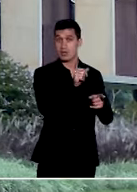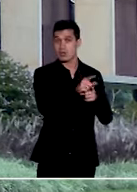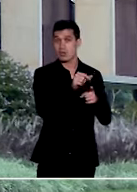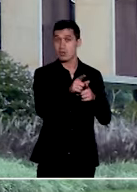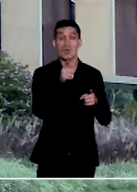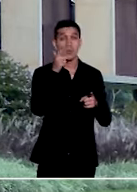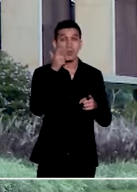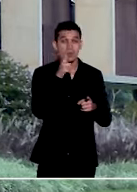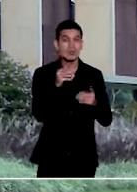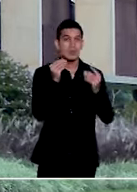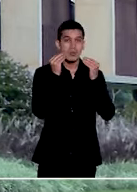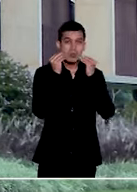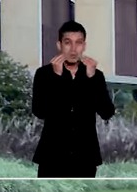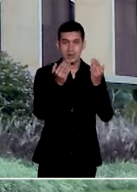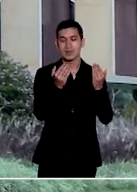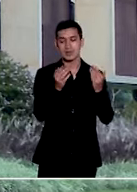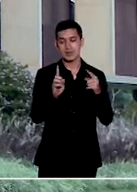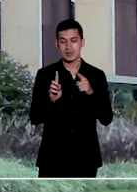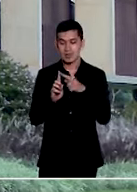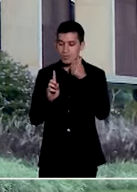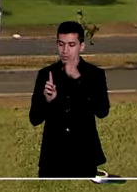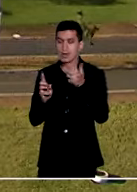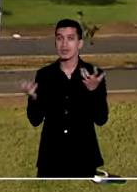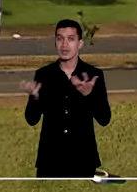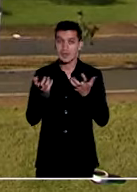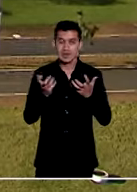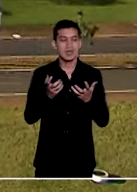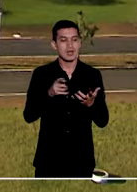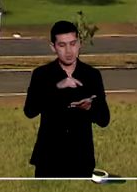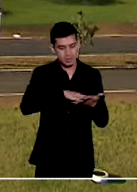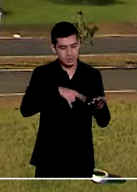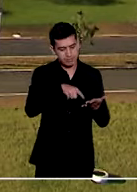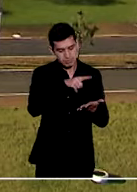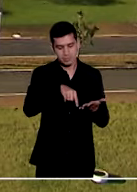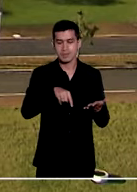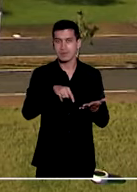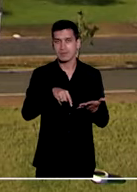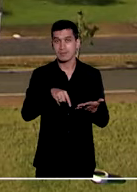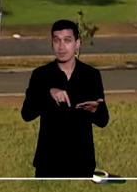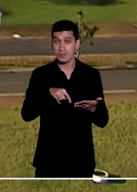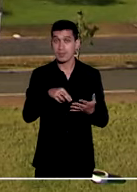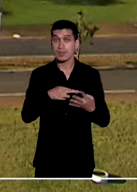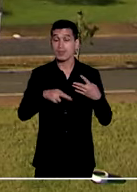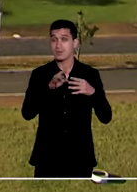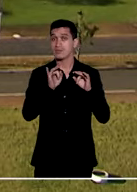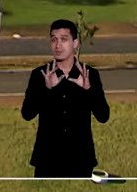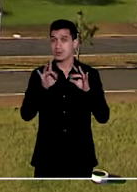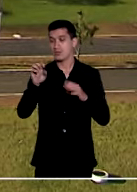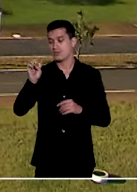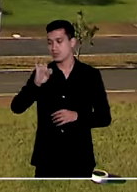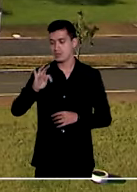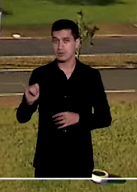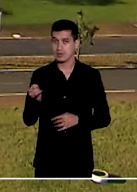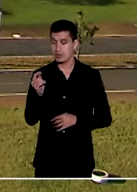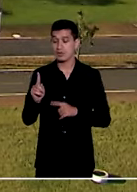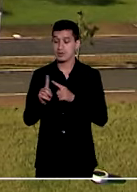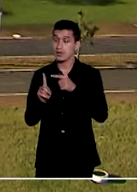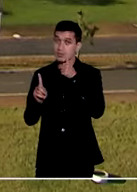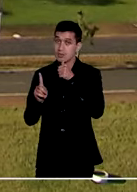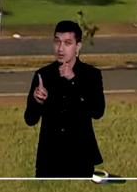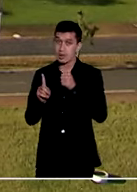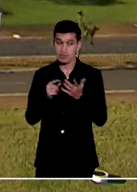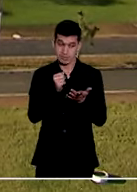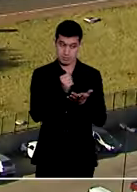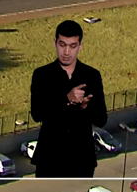rescindir o contrato e devolver as chaves no recurso especial ao STJ a locadora alegou que o envio de